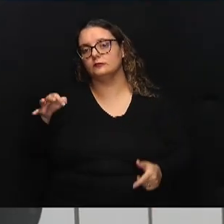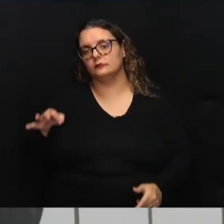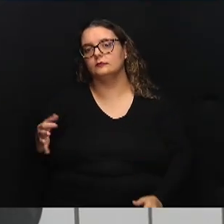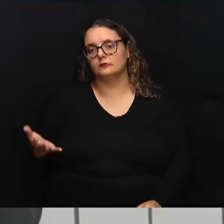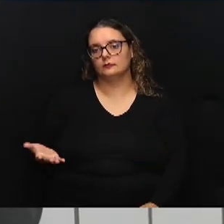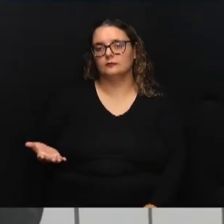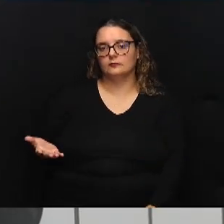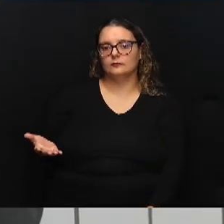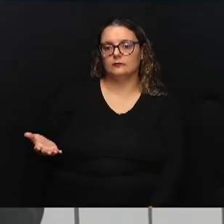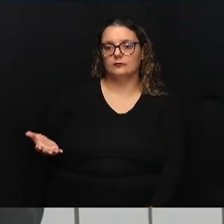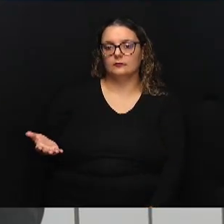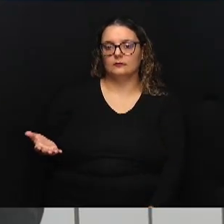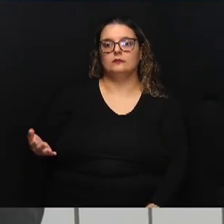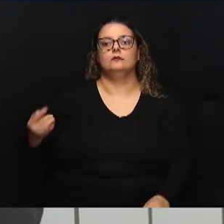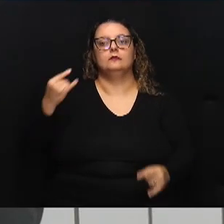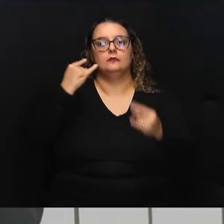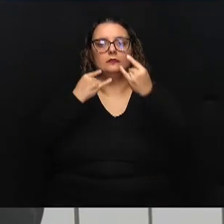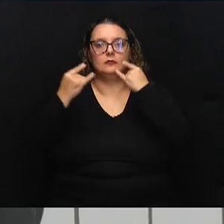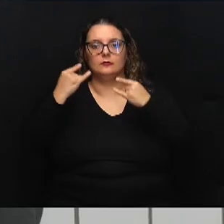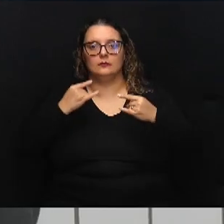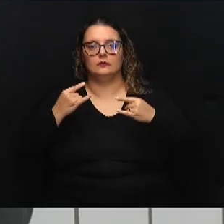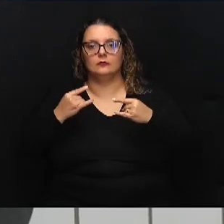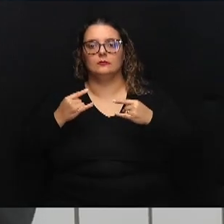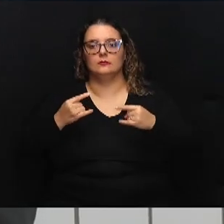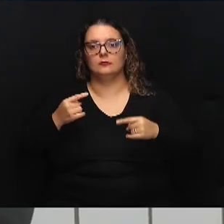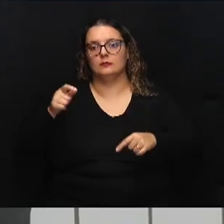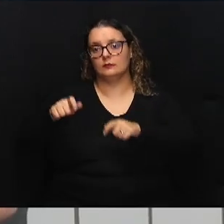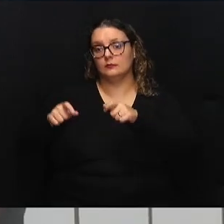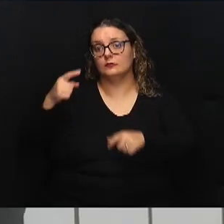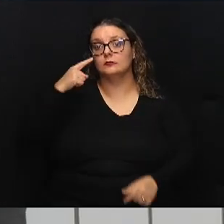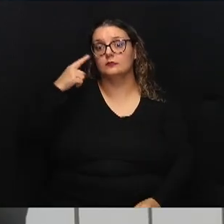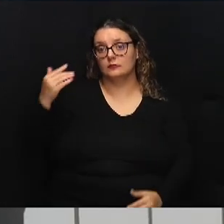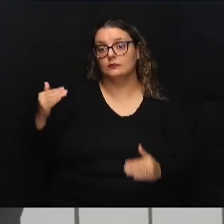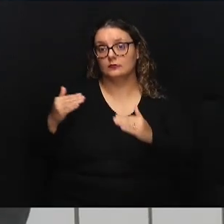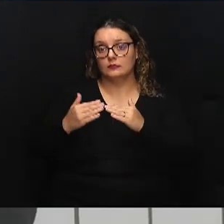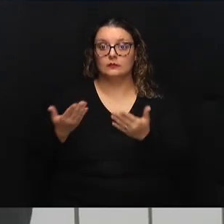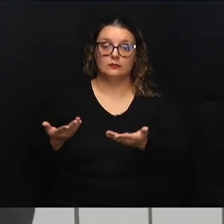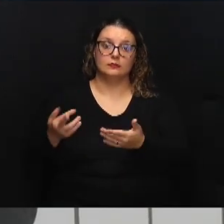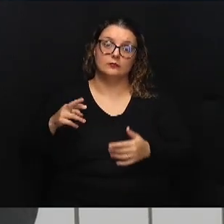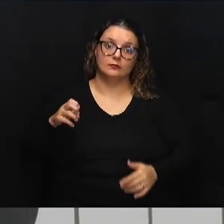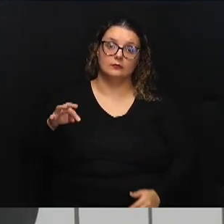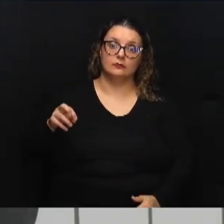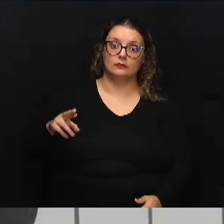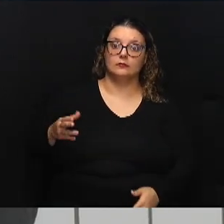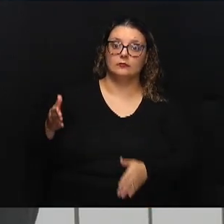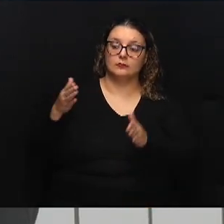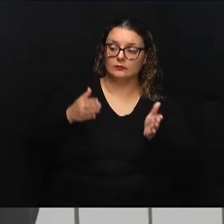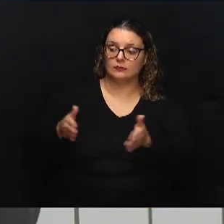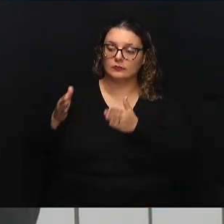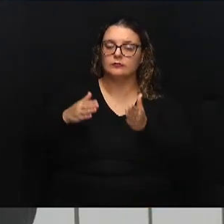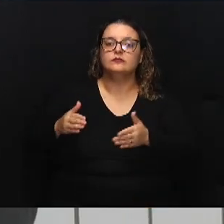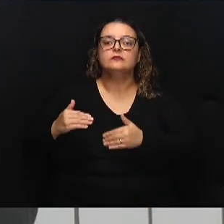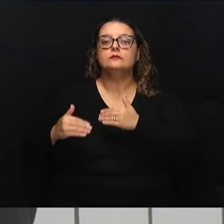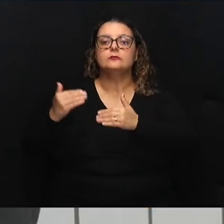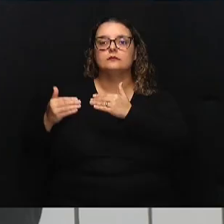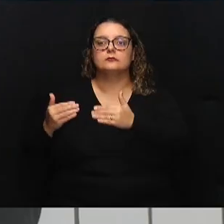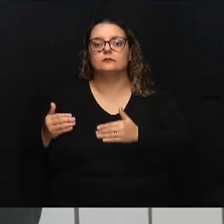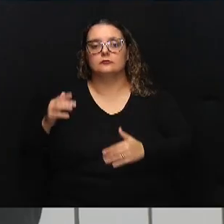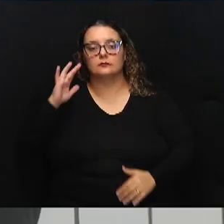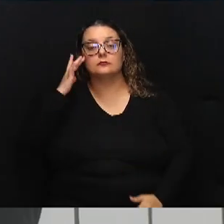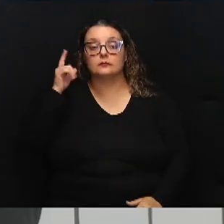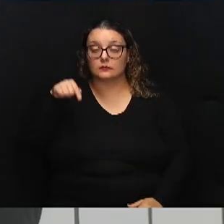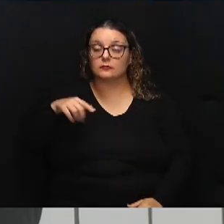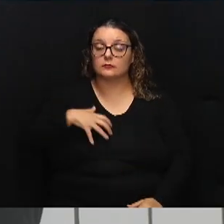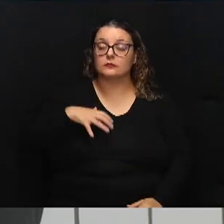poder atrair a mão de obra ideal e conseguir reter e desenvolver esse tipo de mão de obra, né? Eu acho que esse é o